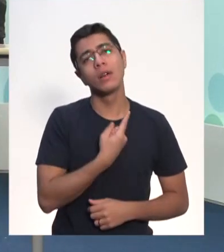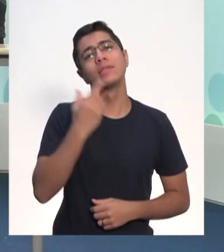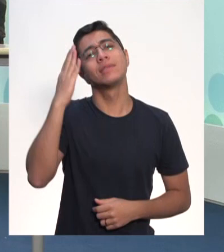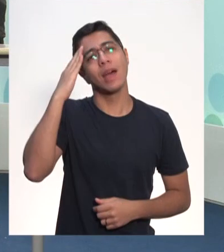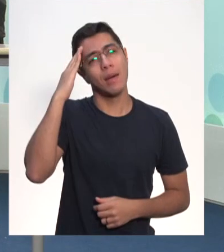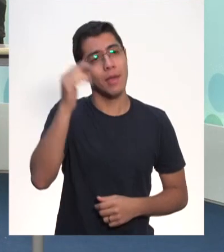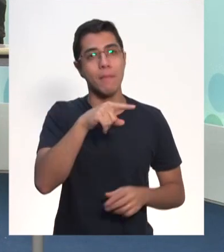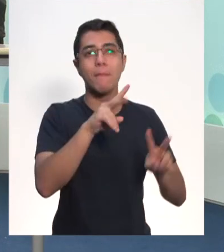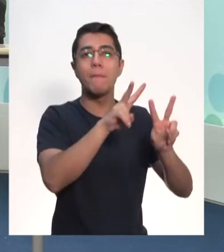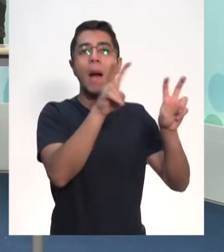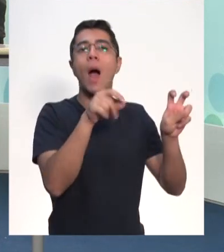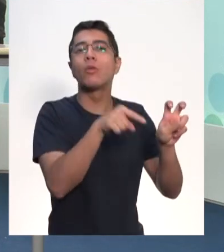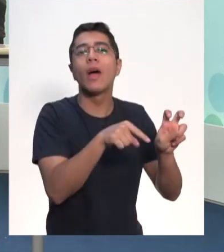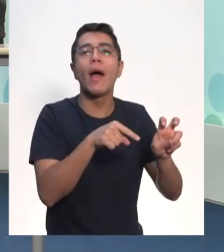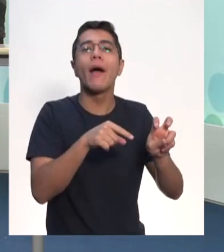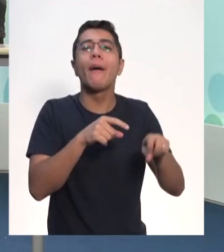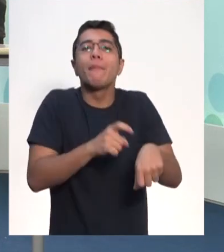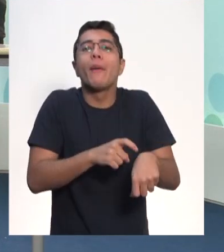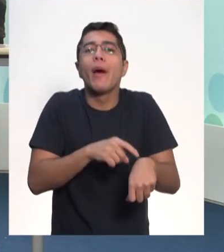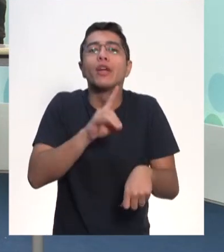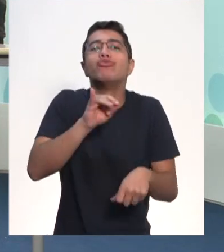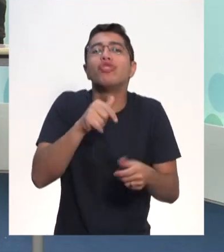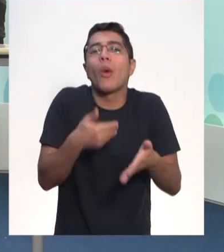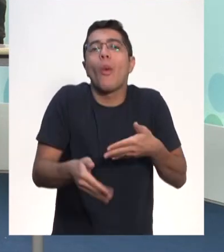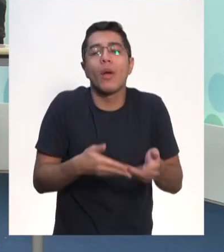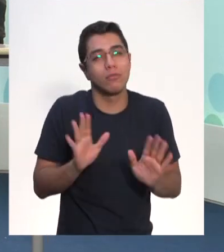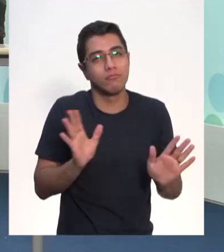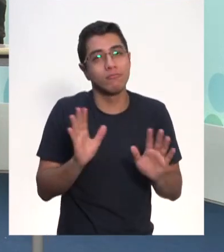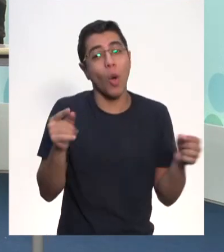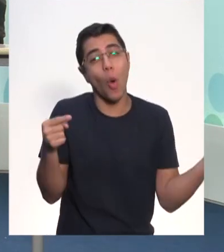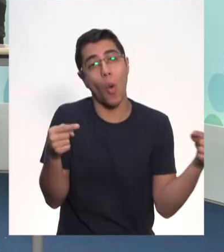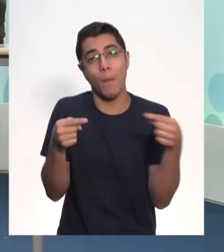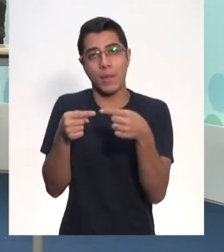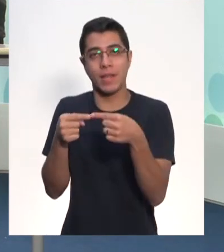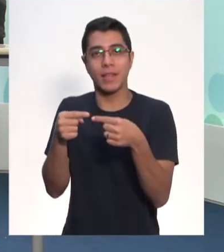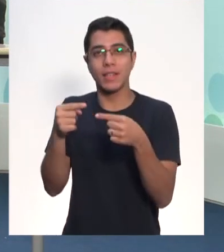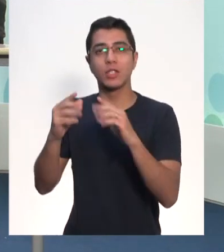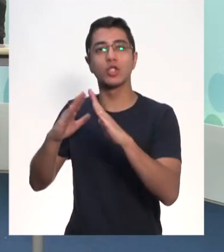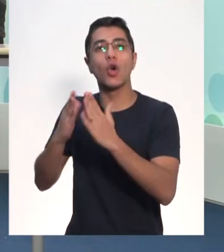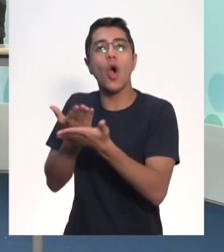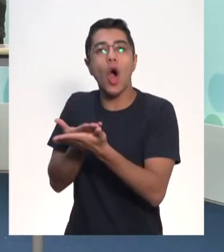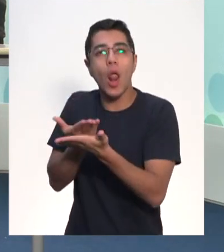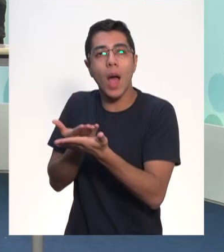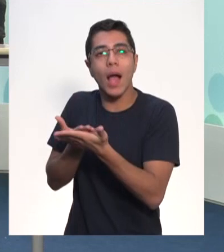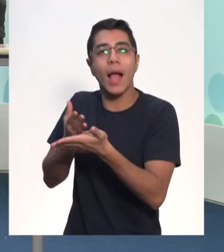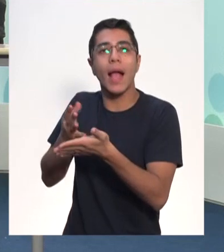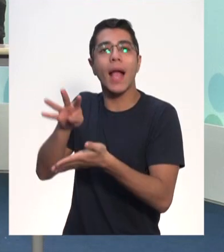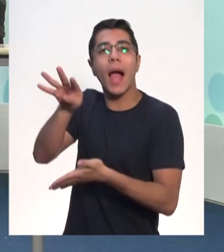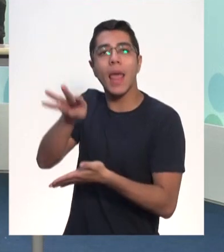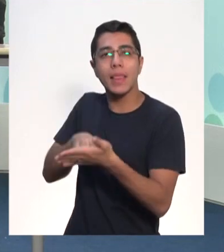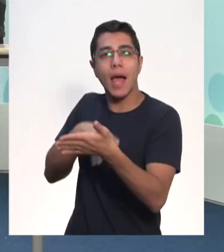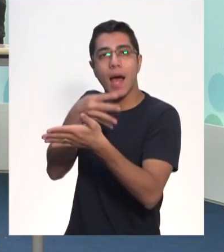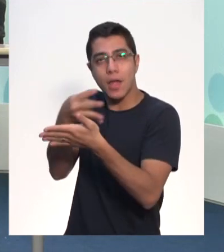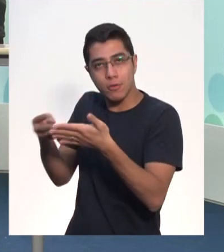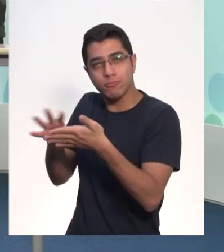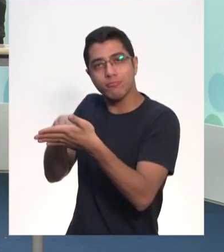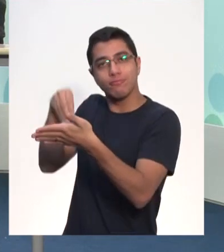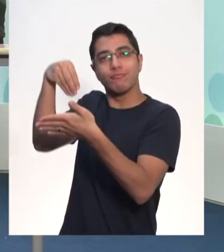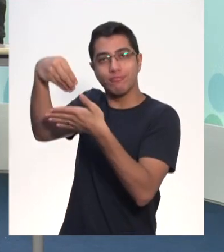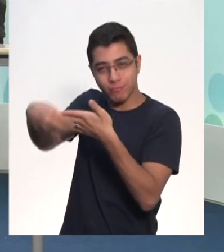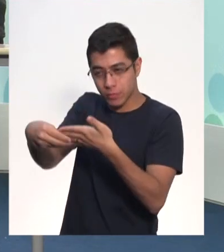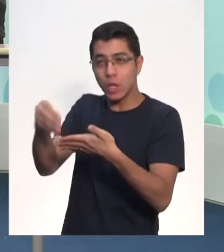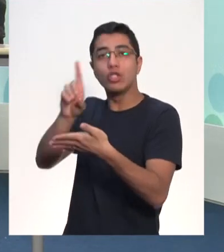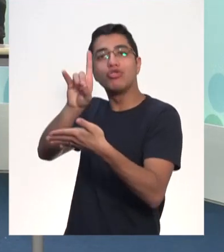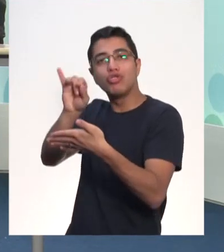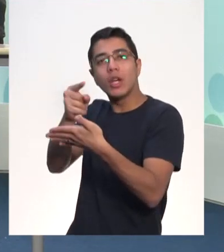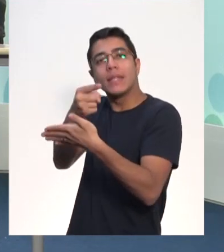para ser desenvolvida. Então, é importante que a gente fique atento a isso. As demais pautas, nós temos as nossas sugestões para